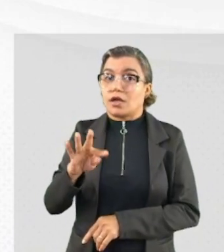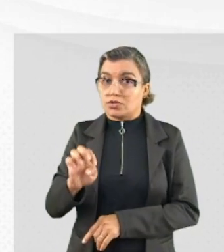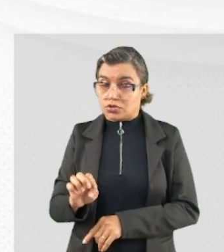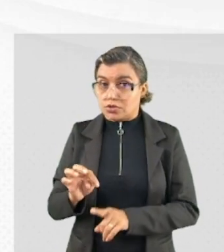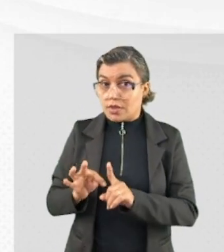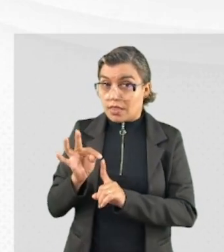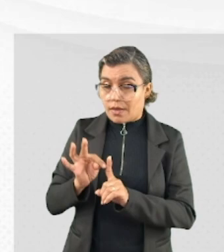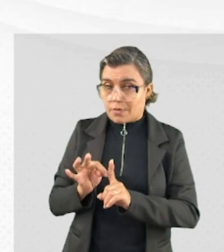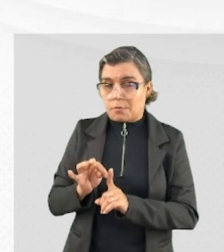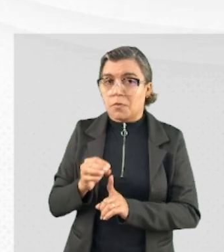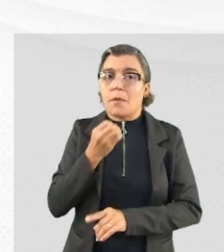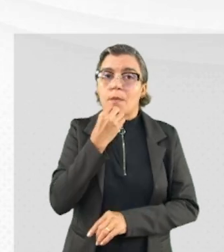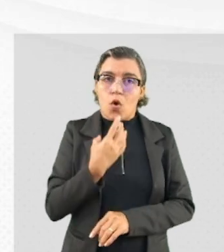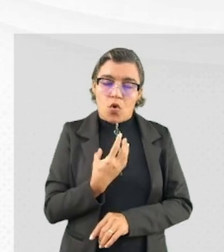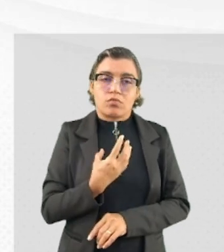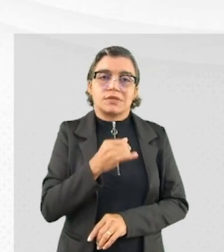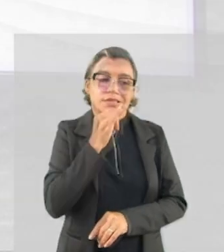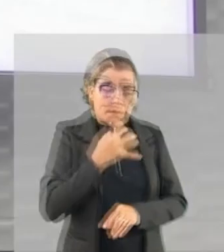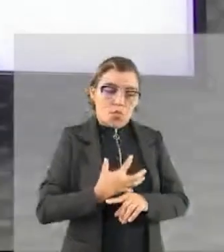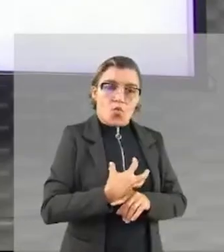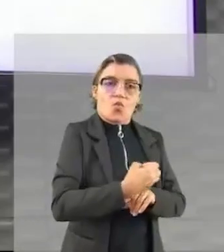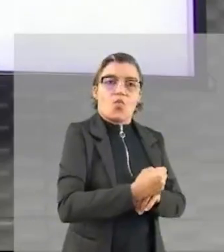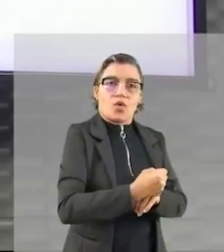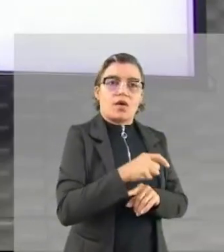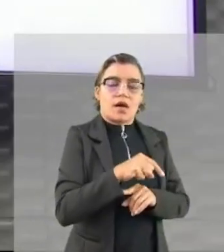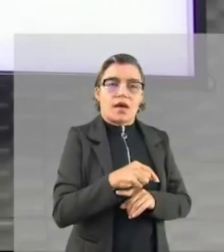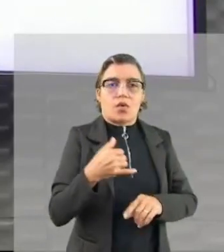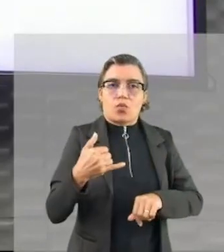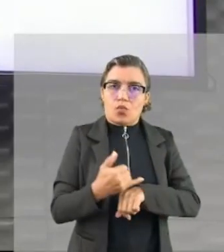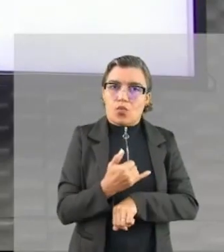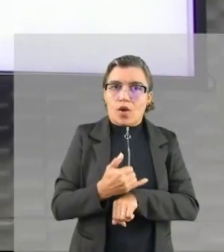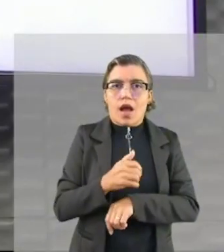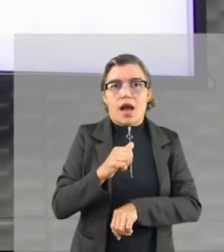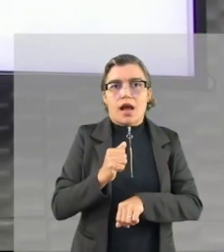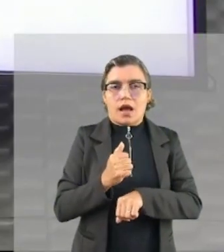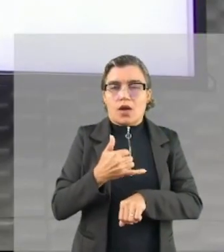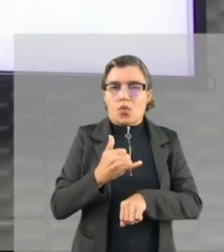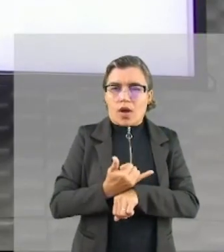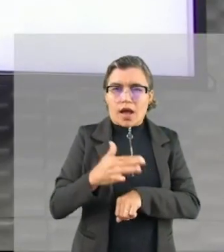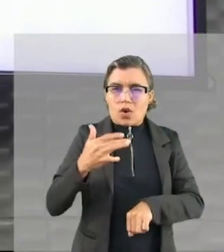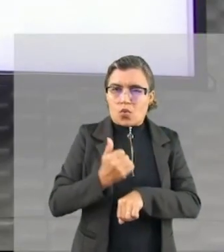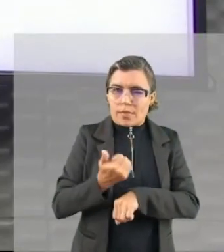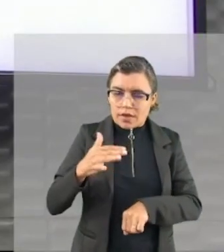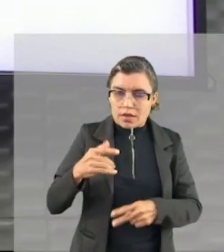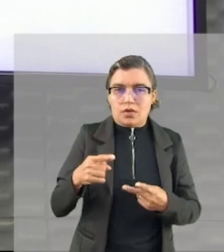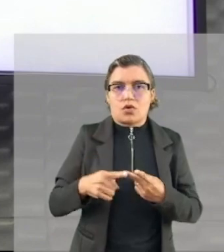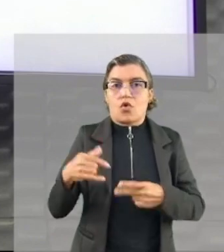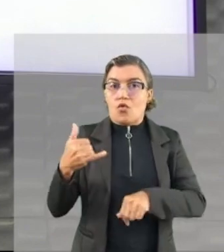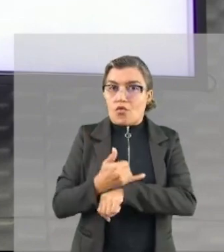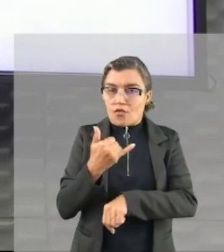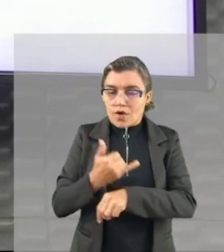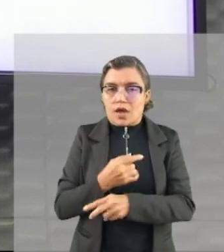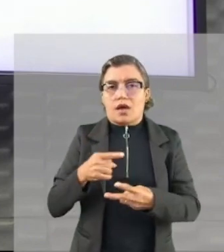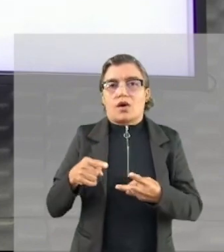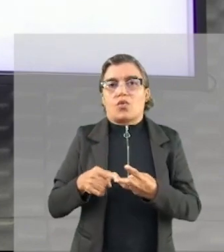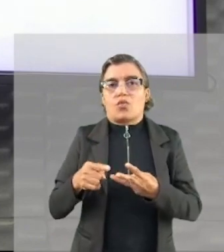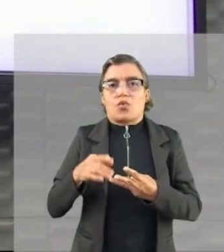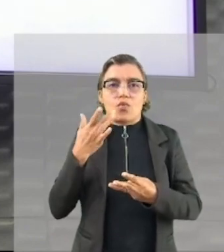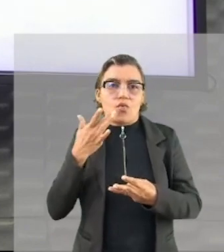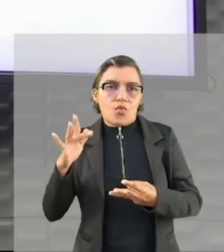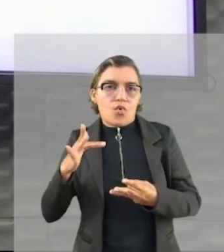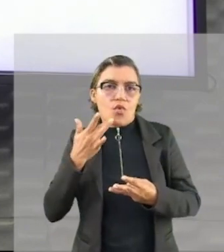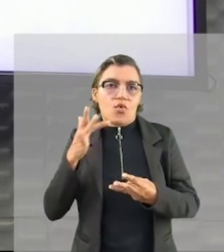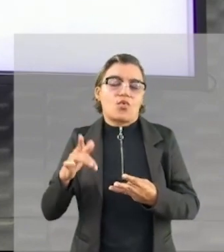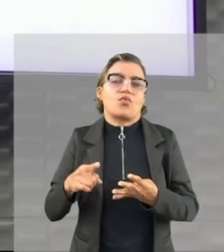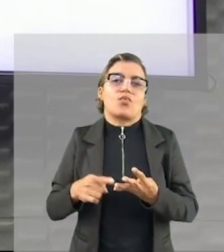bons condutores, eu botei uma lista ali para vocês, ó. O alumínio é um bom condutor, o ferro, o ouro, a prata, o